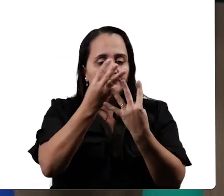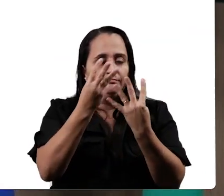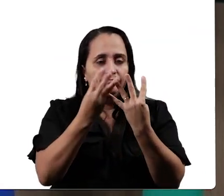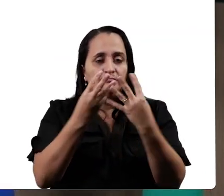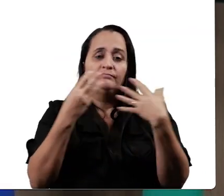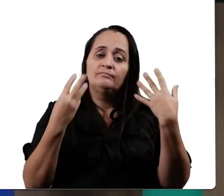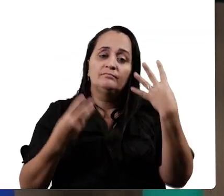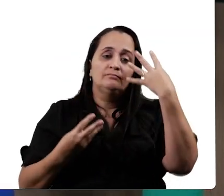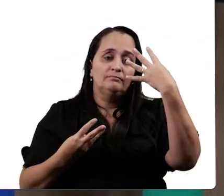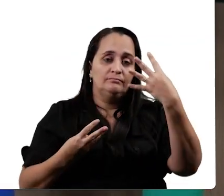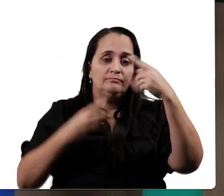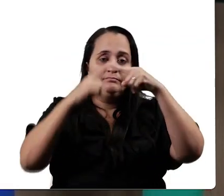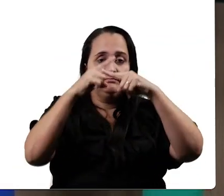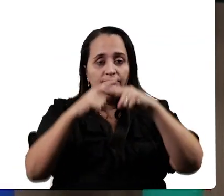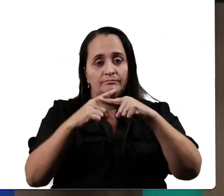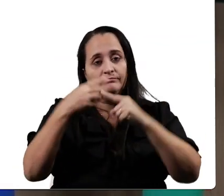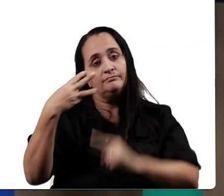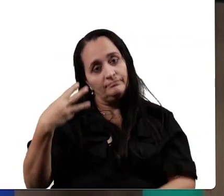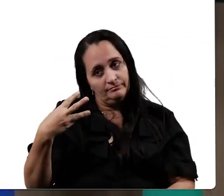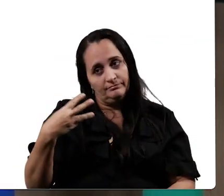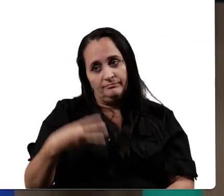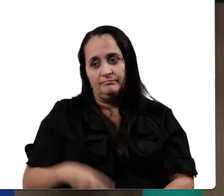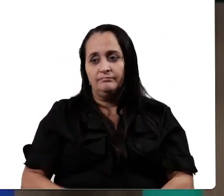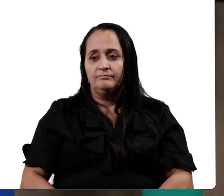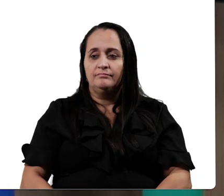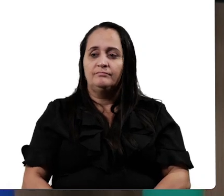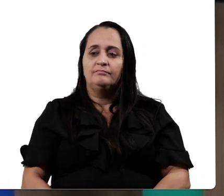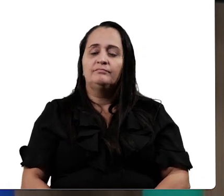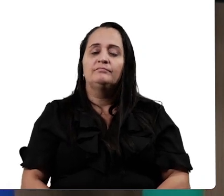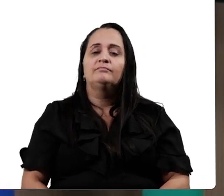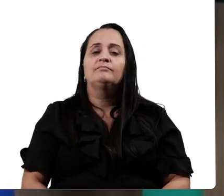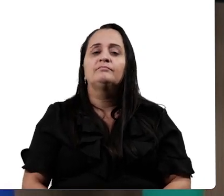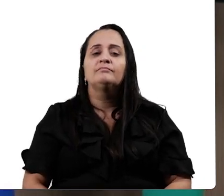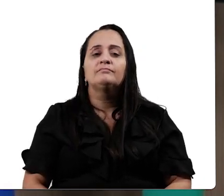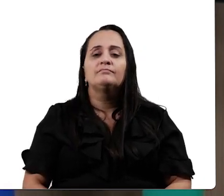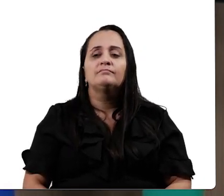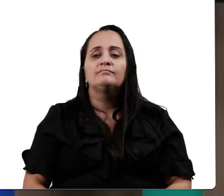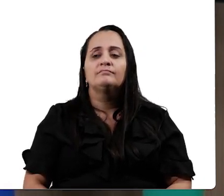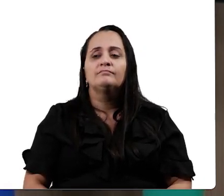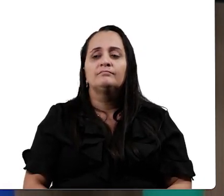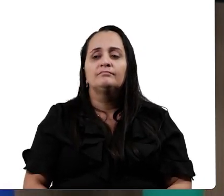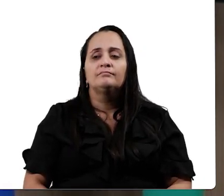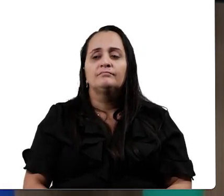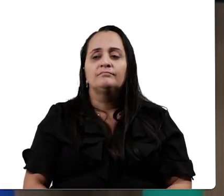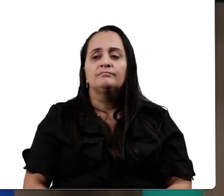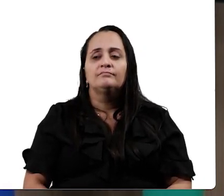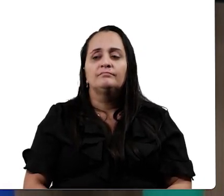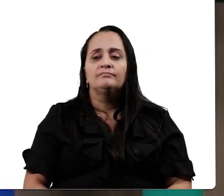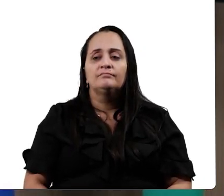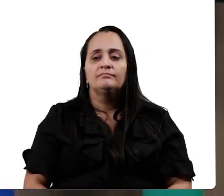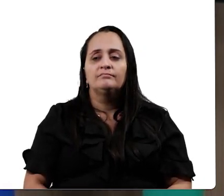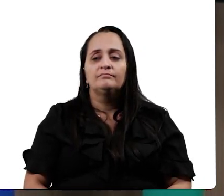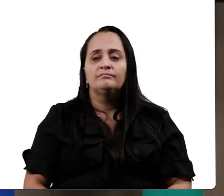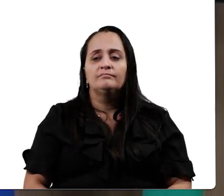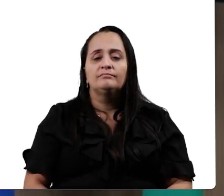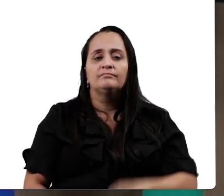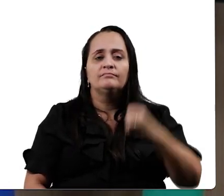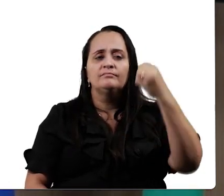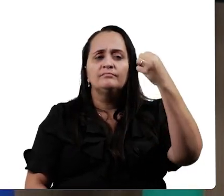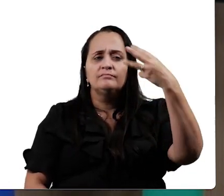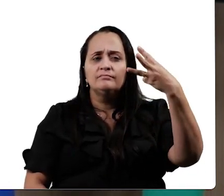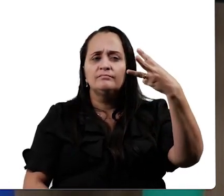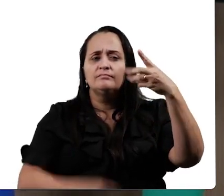Ok temos quatro vasinhos ol aqui ó 1 2 3 mais três 1 2 3 3 +